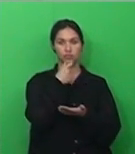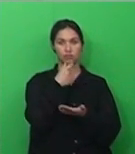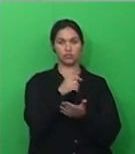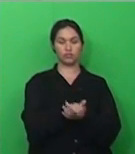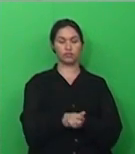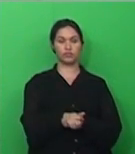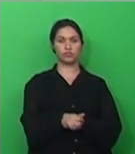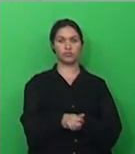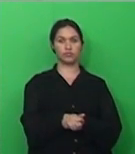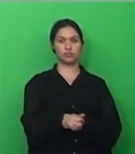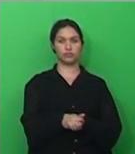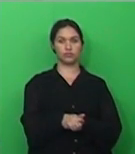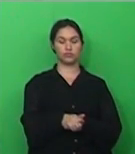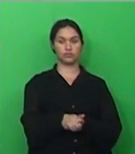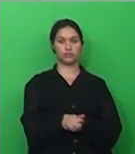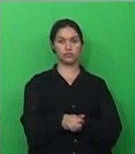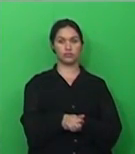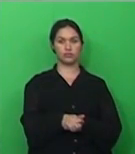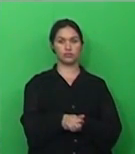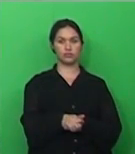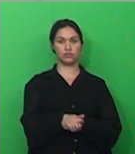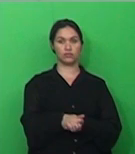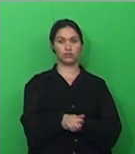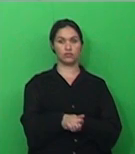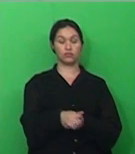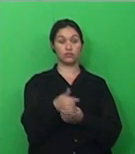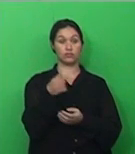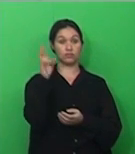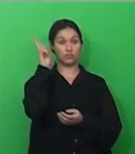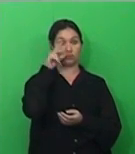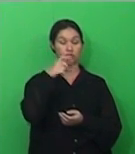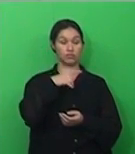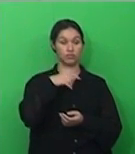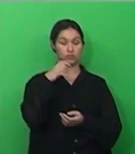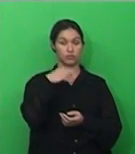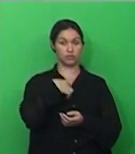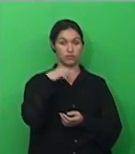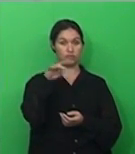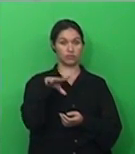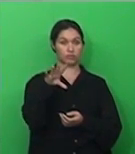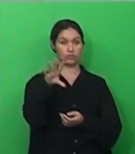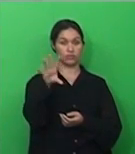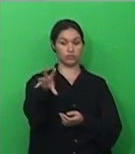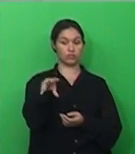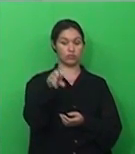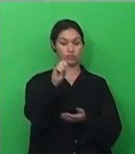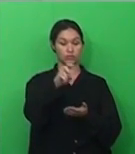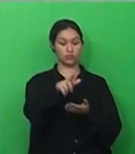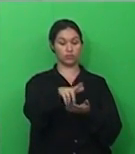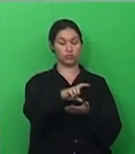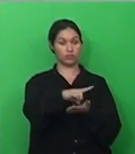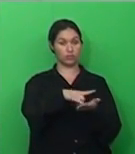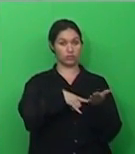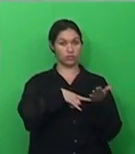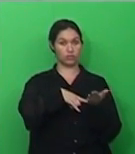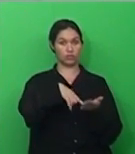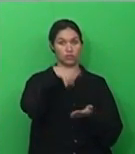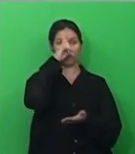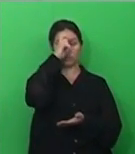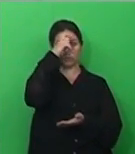também tem. E estou pegando um dado isolado só do Santa Catarina. Mas temos outros 3 hospitais na região, temos a unidade de